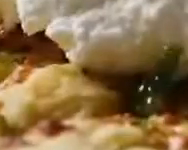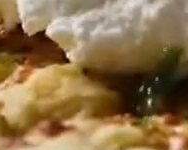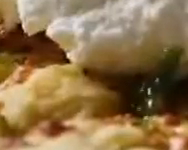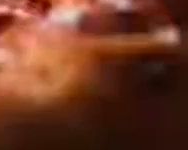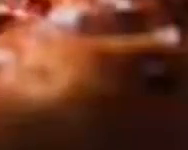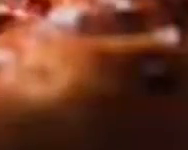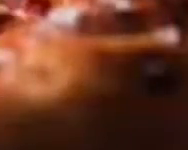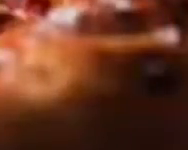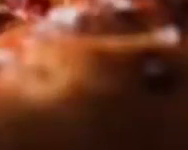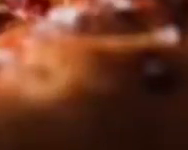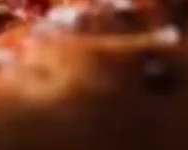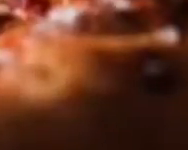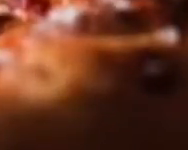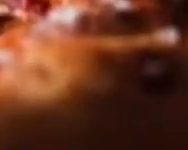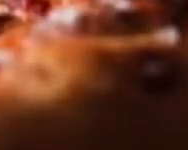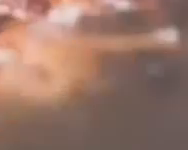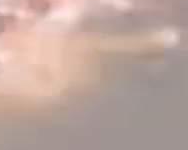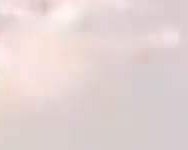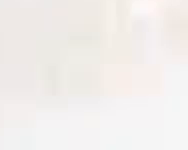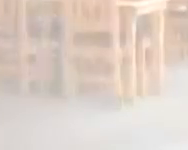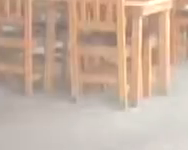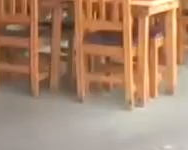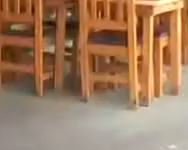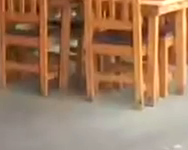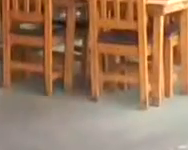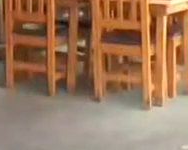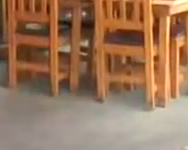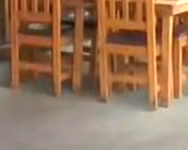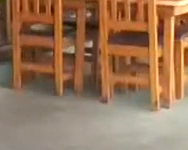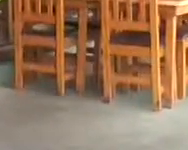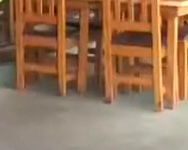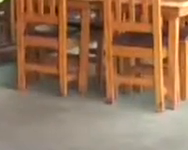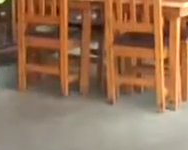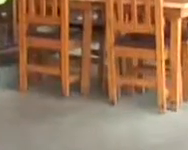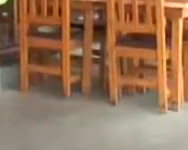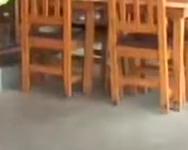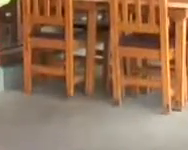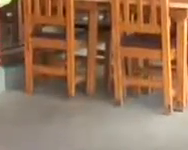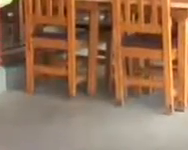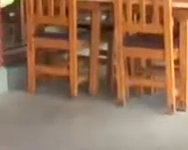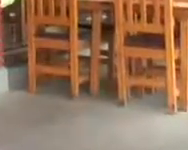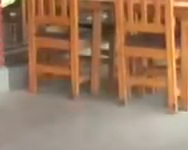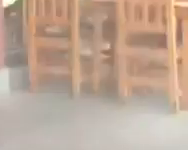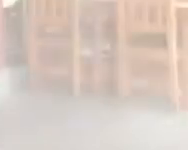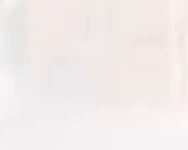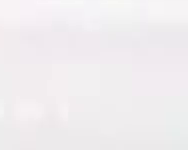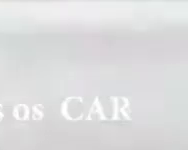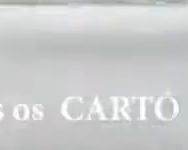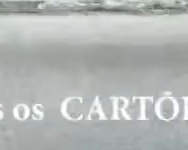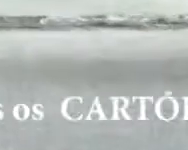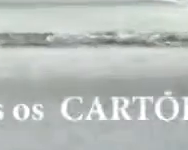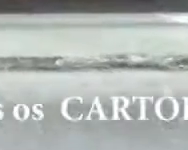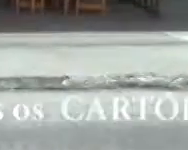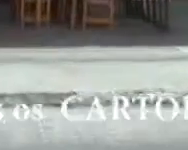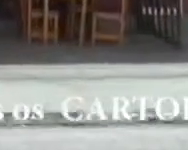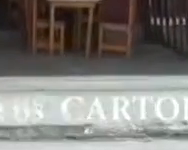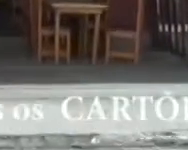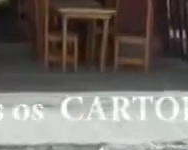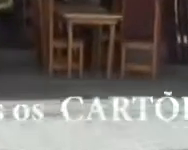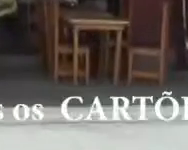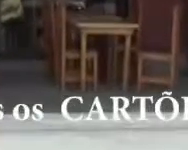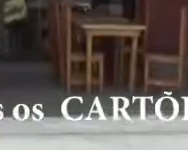mais de 40 sabores. De terça a sexta, rodízio por apenas R$ 24,90. Amigos Restaurante e